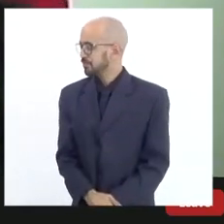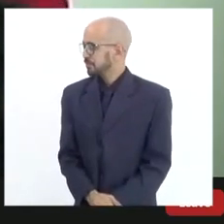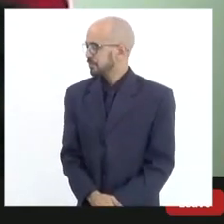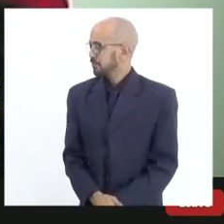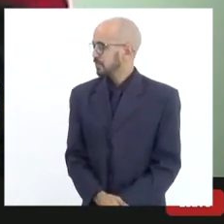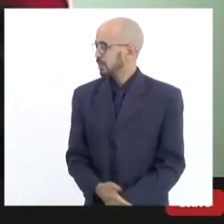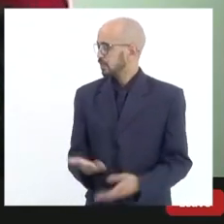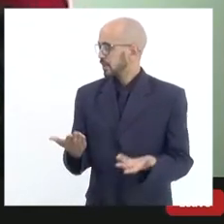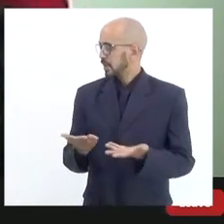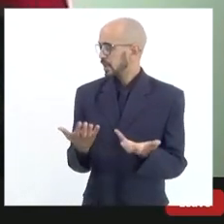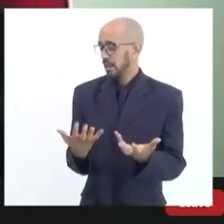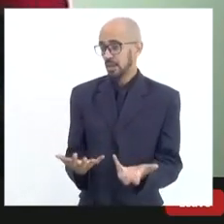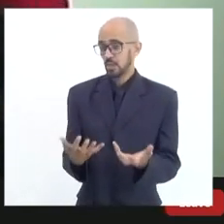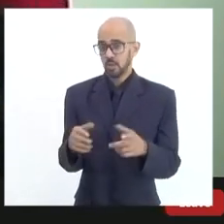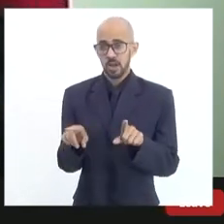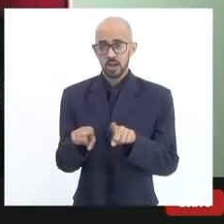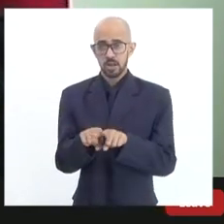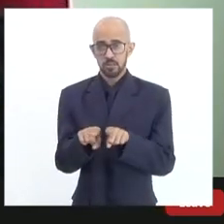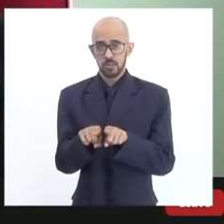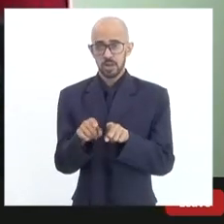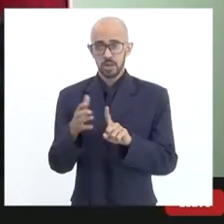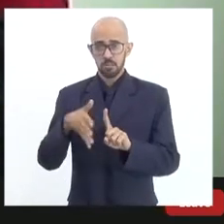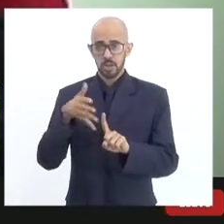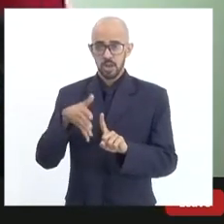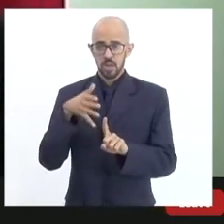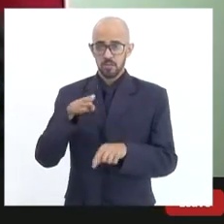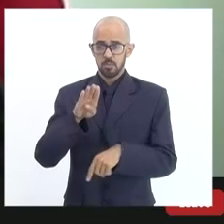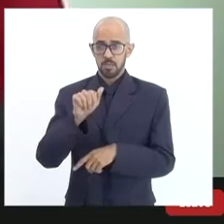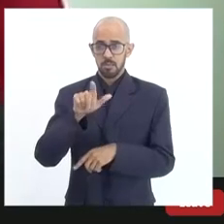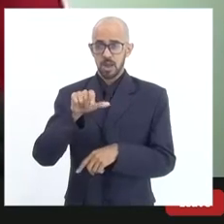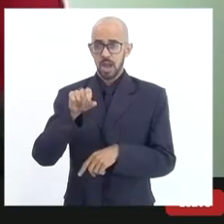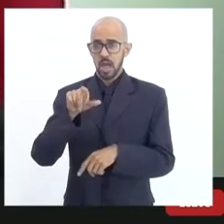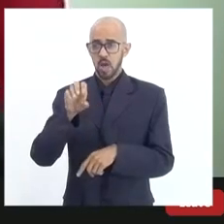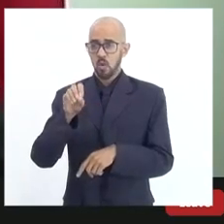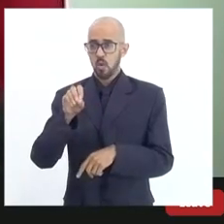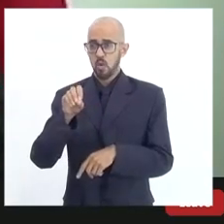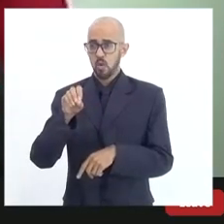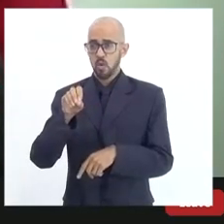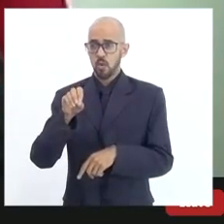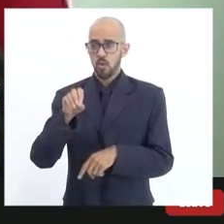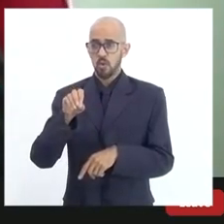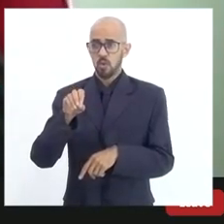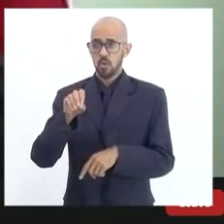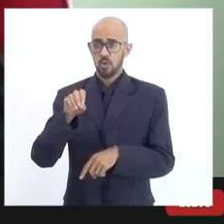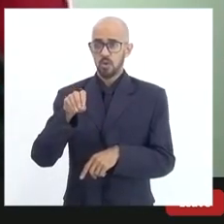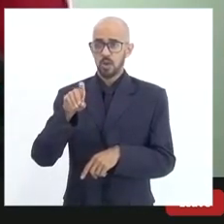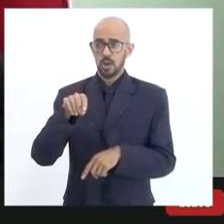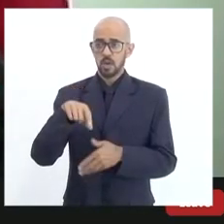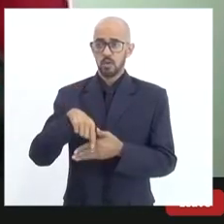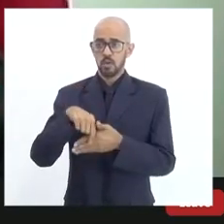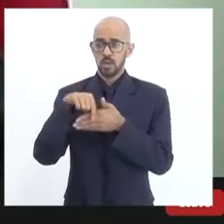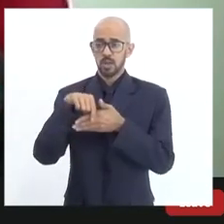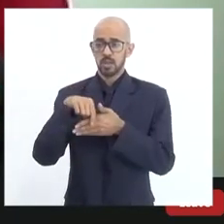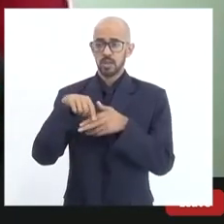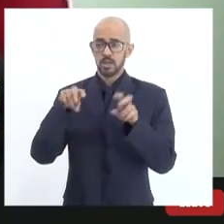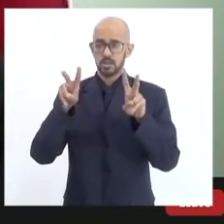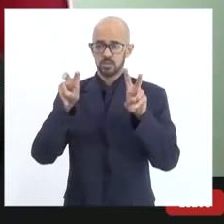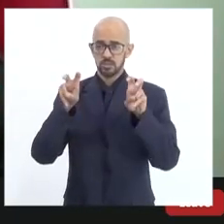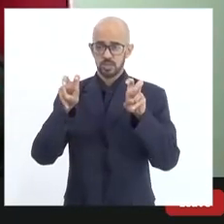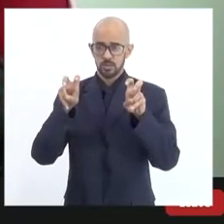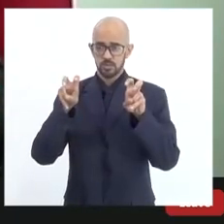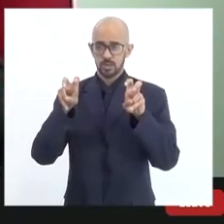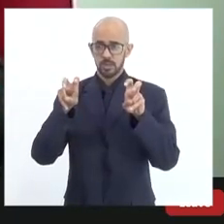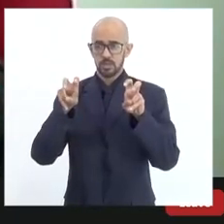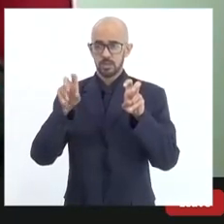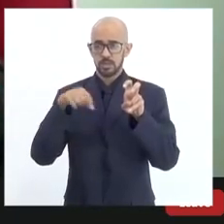a palavra aqui ao Babalaô Ivanir dos Santos, nosso líder nesse tema, né? Nós que já